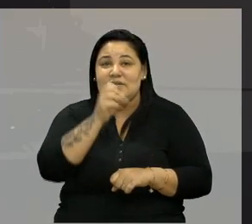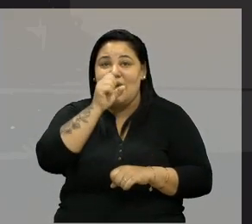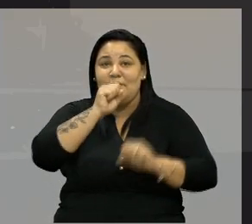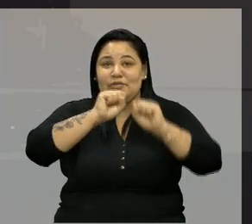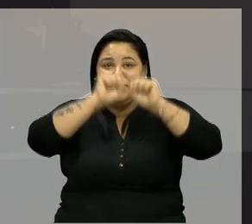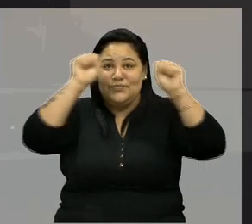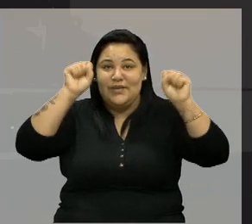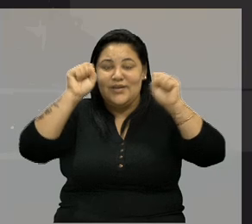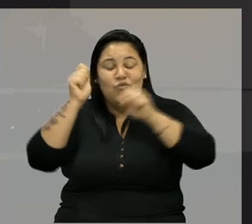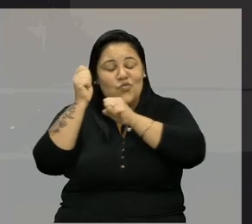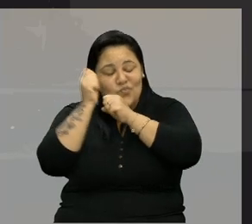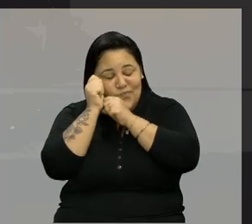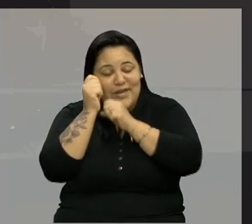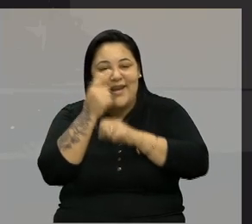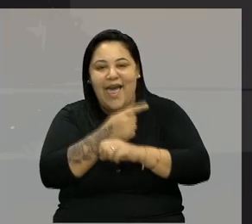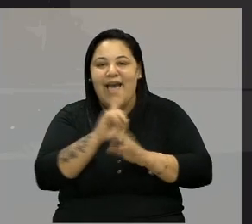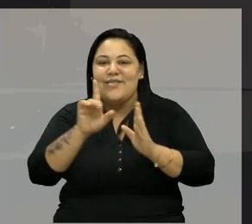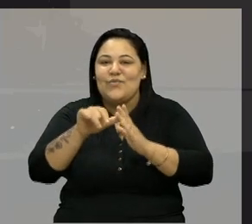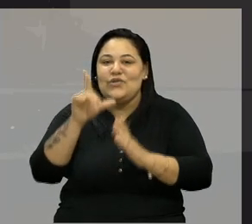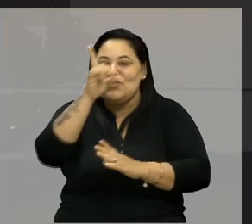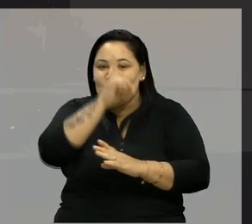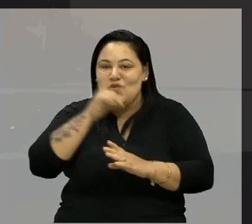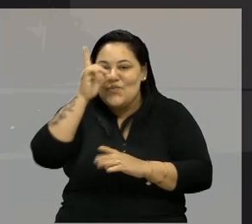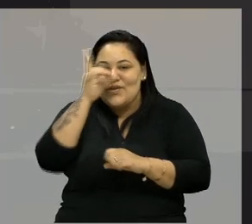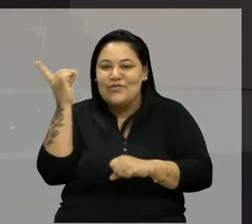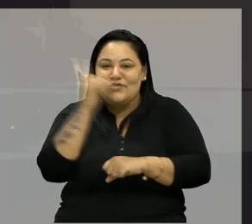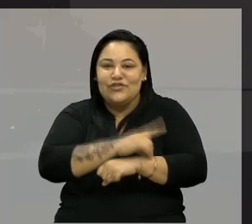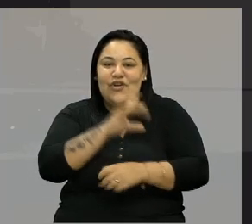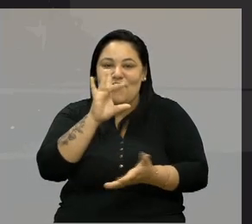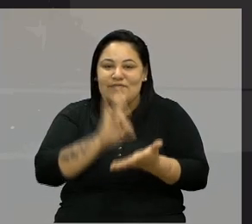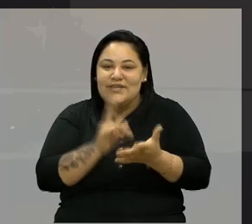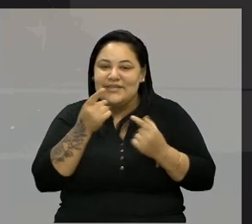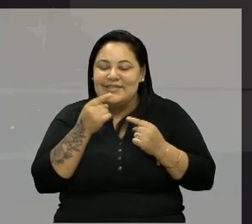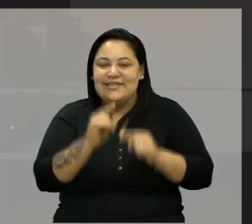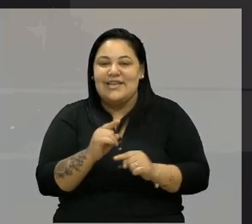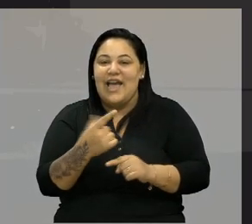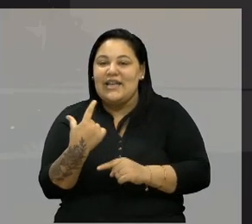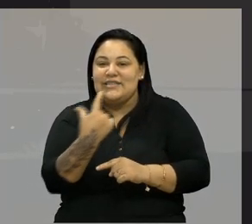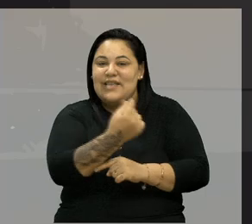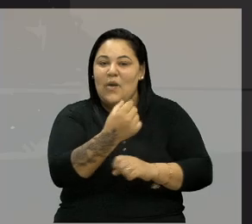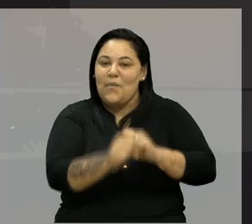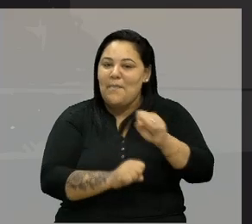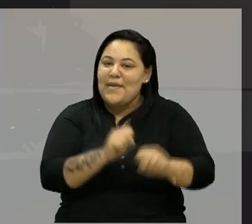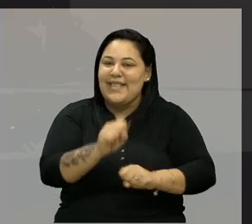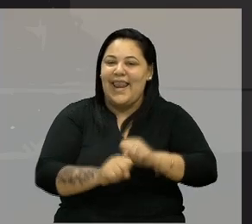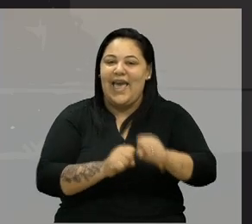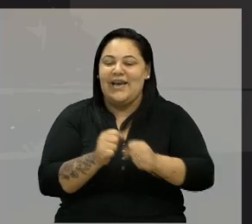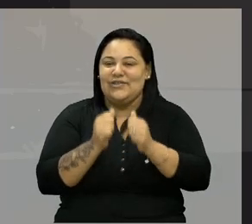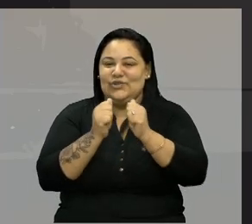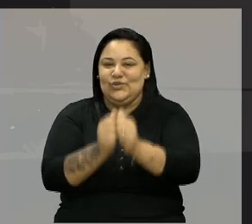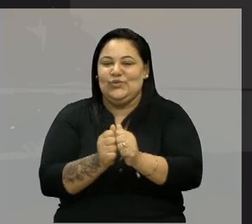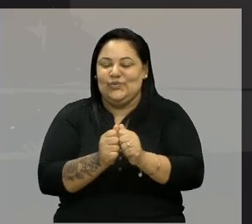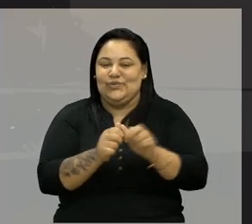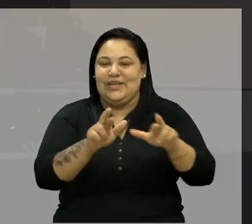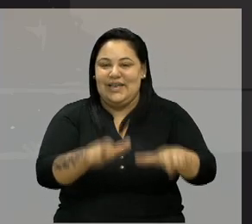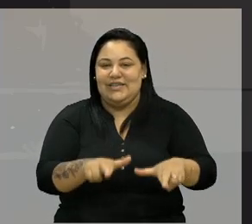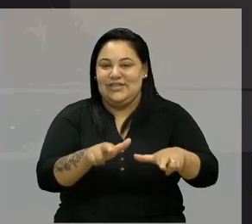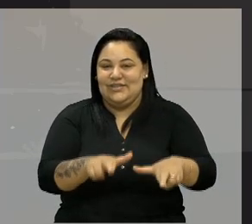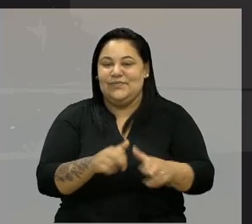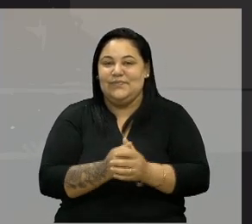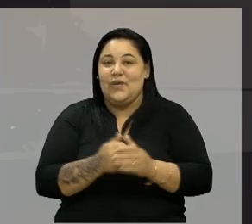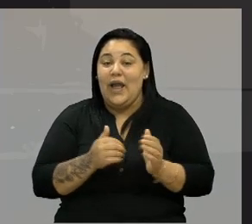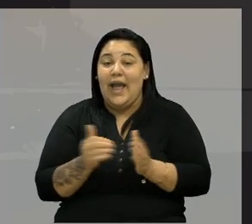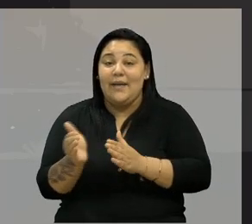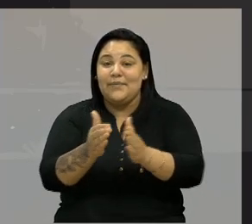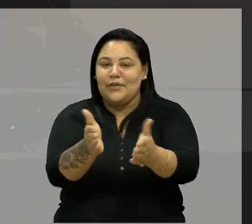acamparam e domingo que era o dia do desafio então saíram para pedalar na nossa região trajeto para